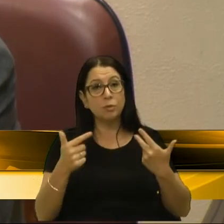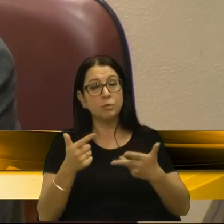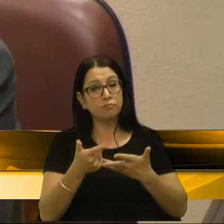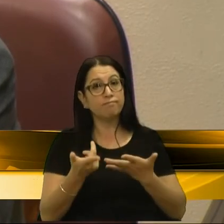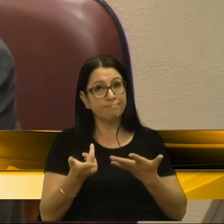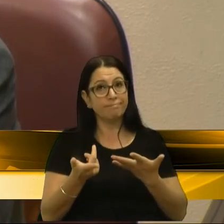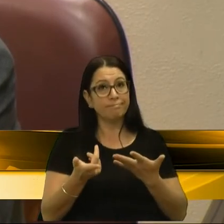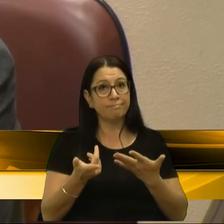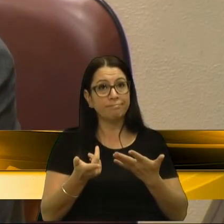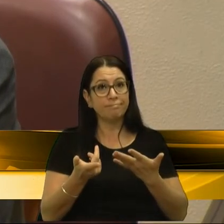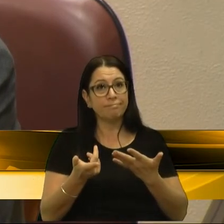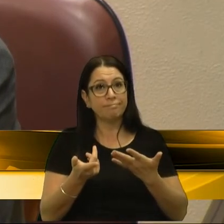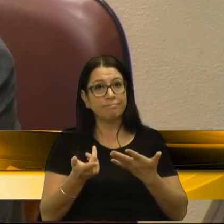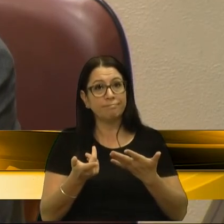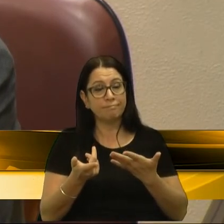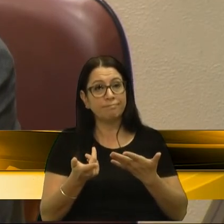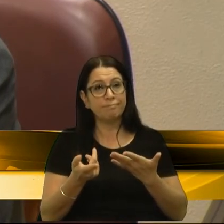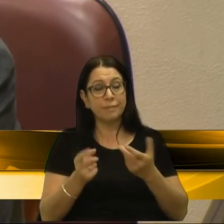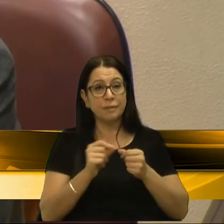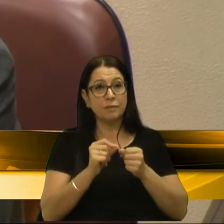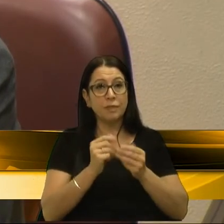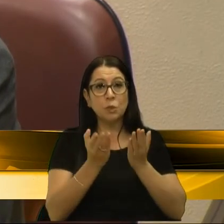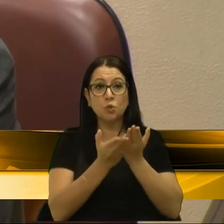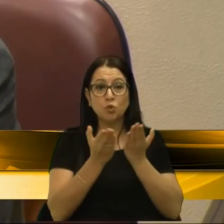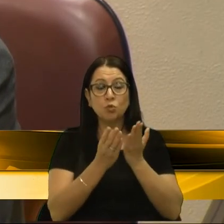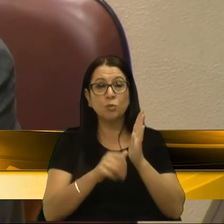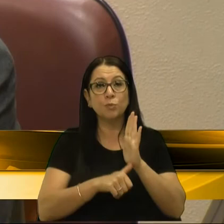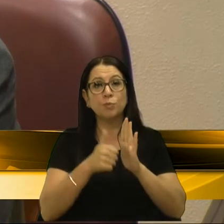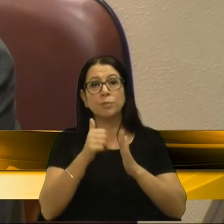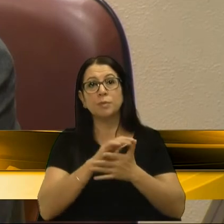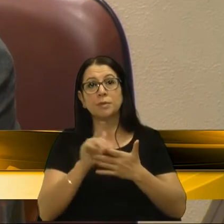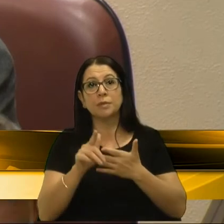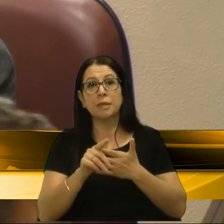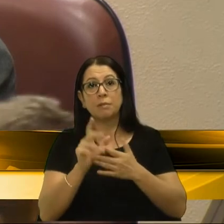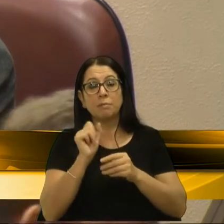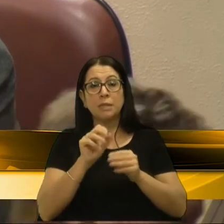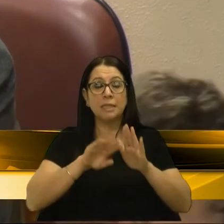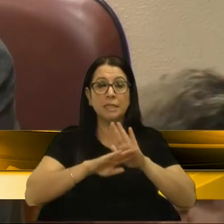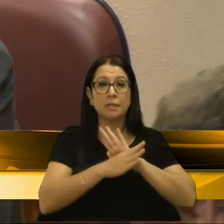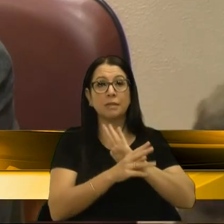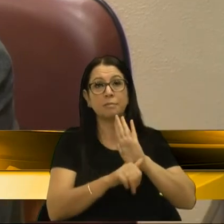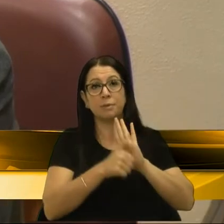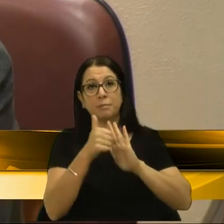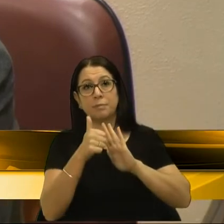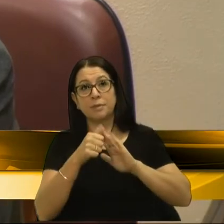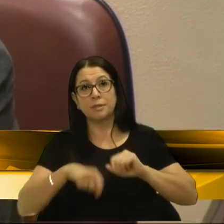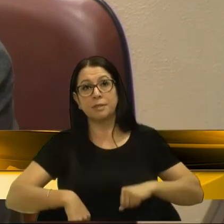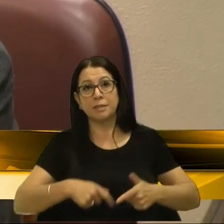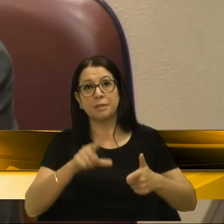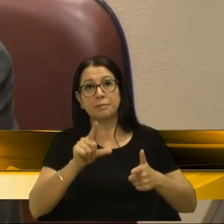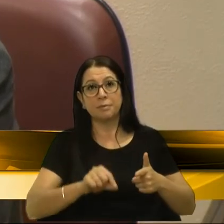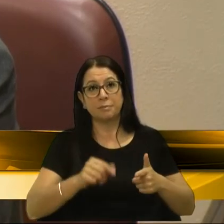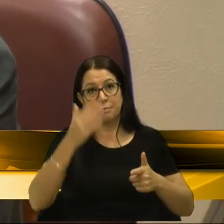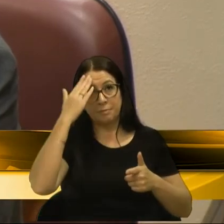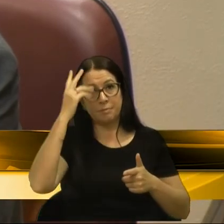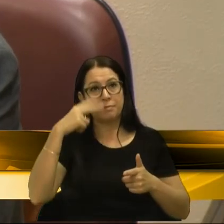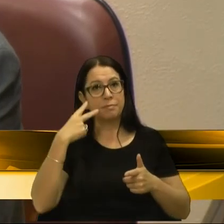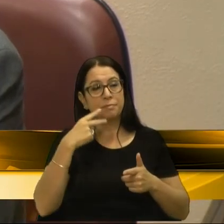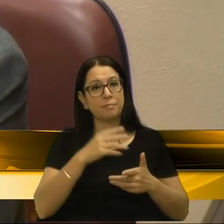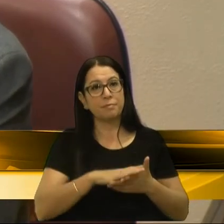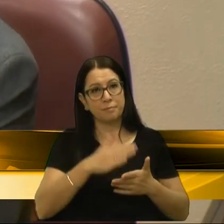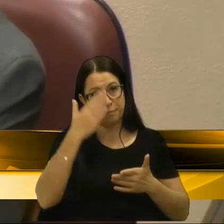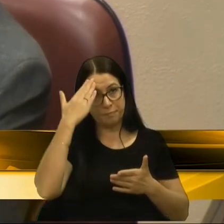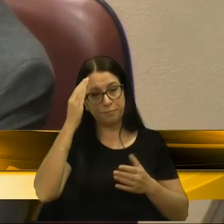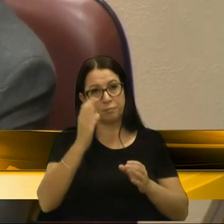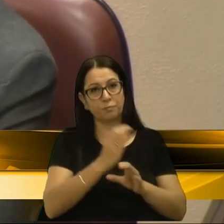que teria que fazer um estudo melhor para poder se adequar melhor e gastar menos. Obrigado, vereador. Obrigado.